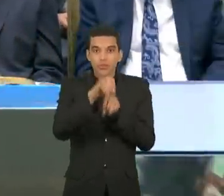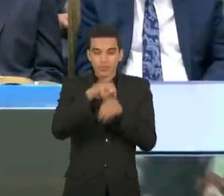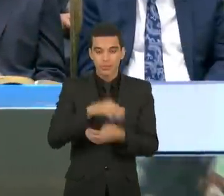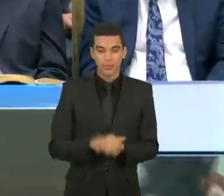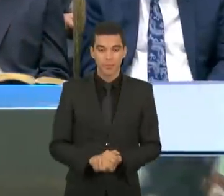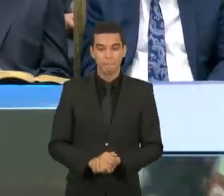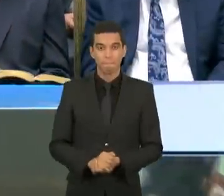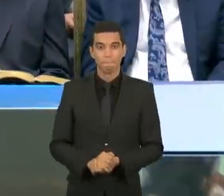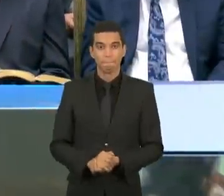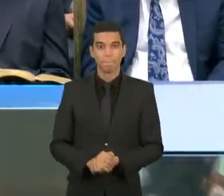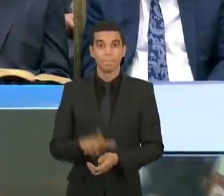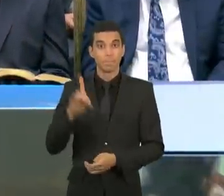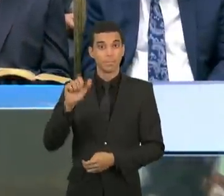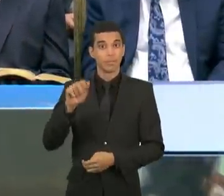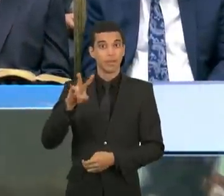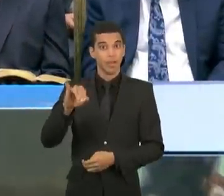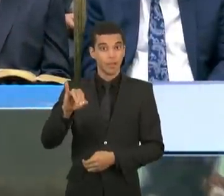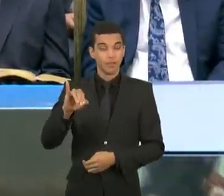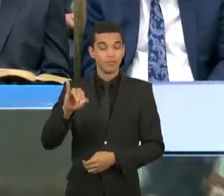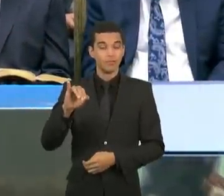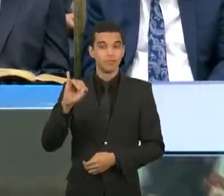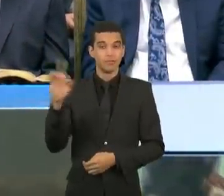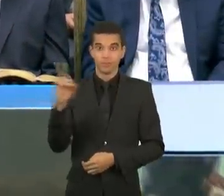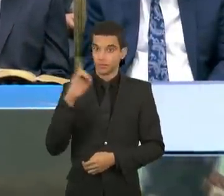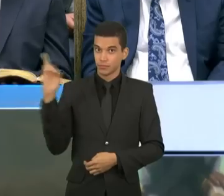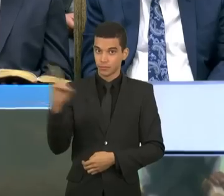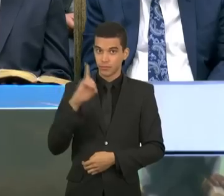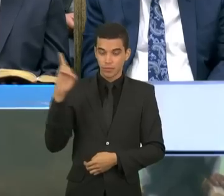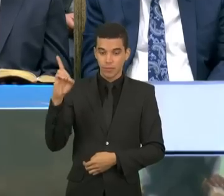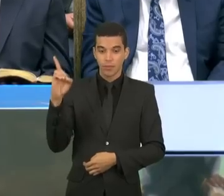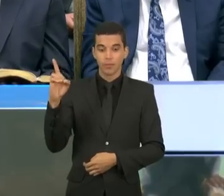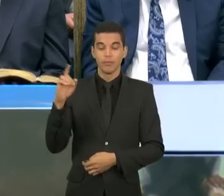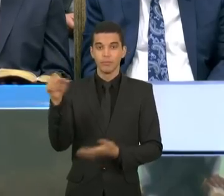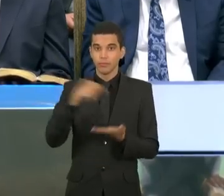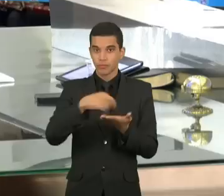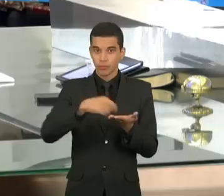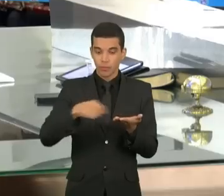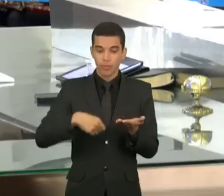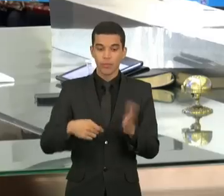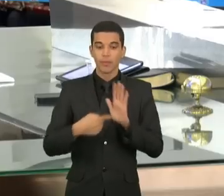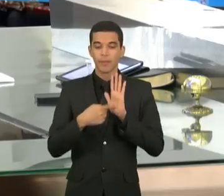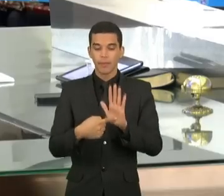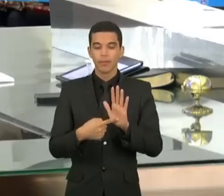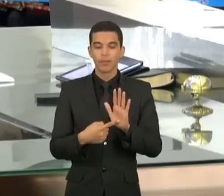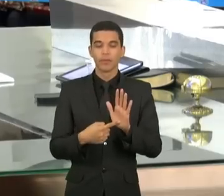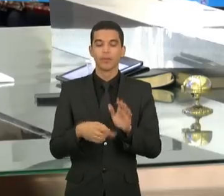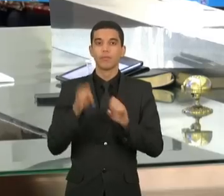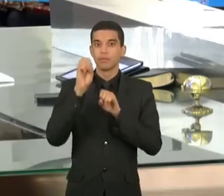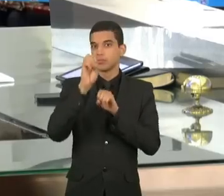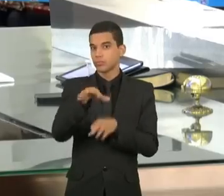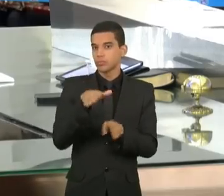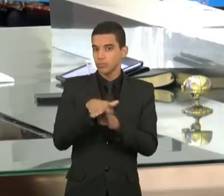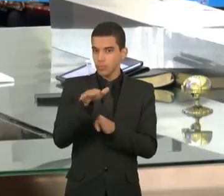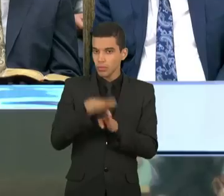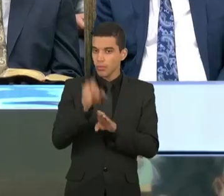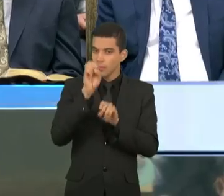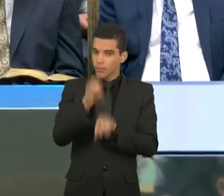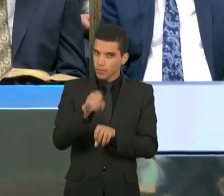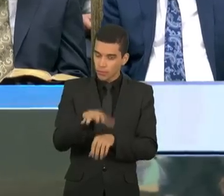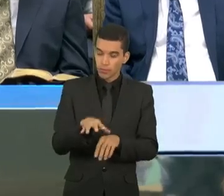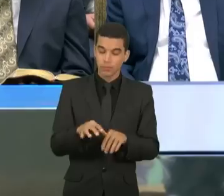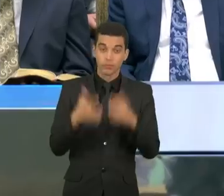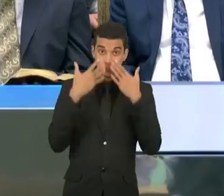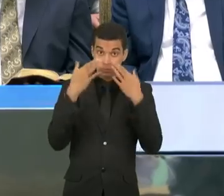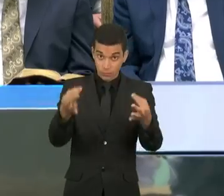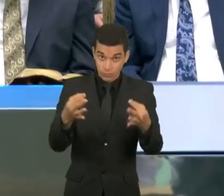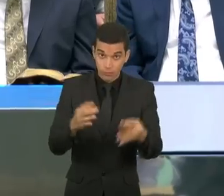ele diz assim, ó, instrução de Davi, que indica, o que é que indica o masquil? Preste muita atenção. Diga para quem está ao